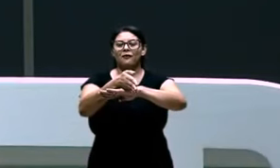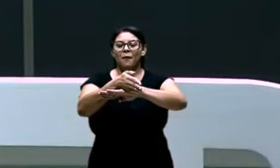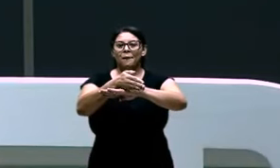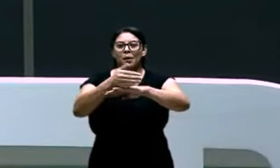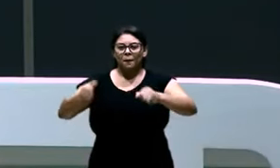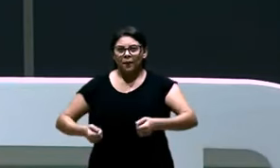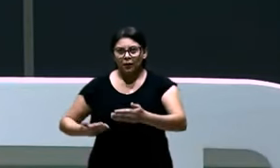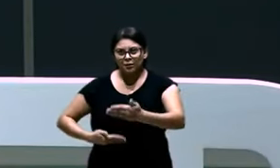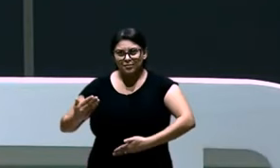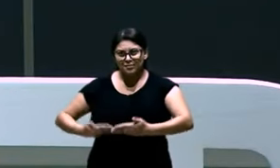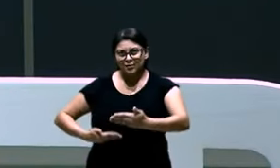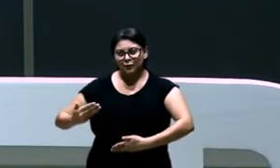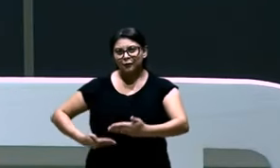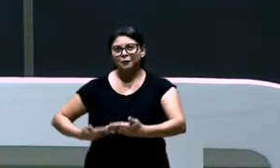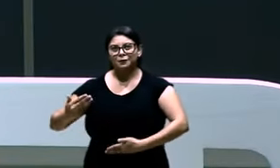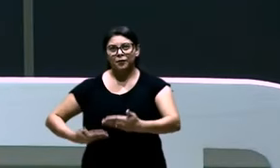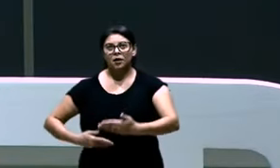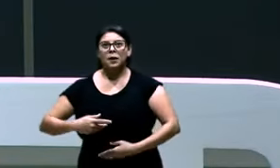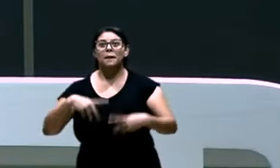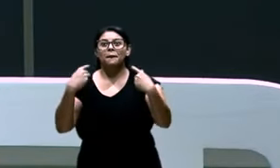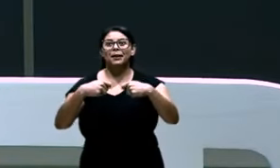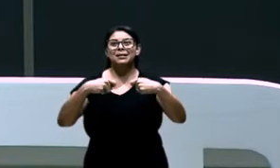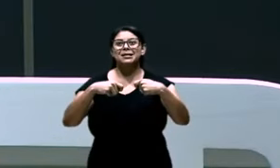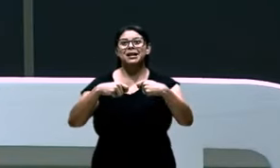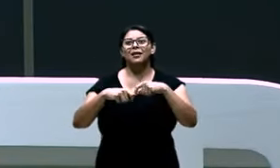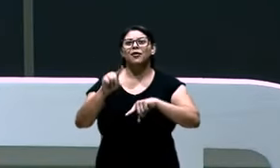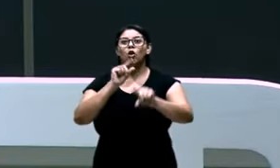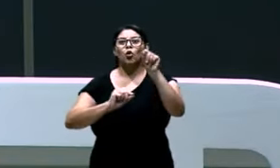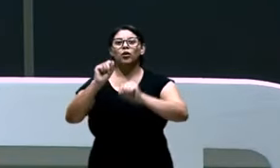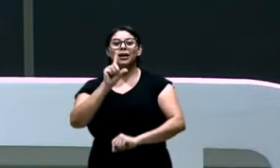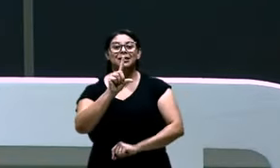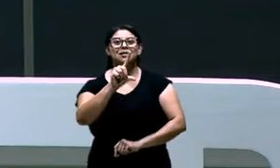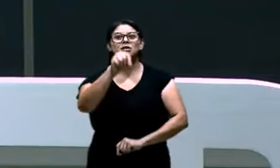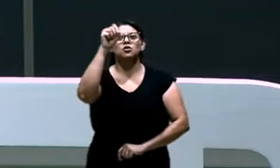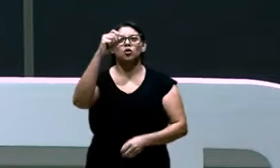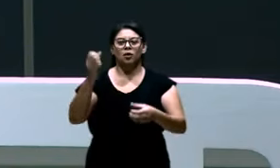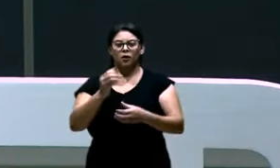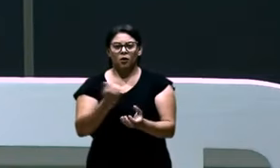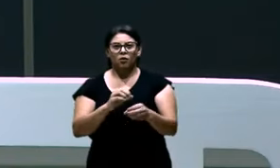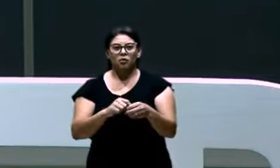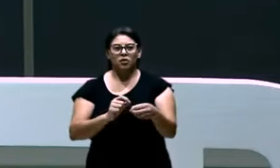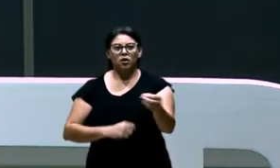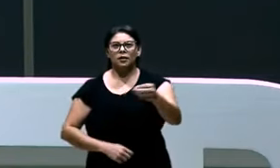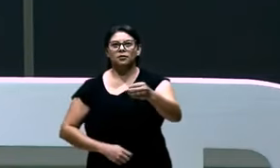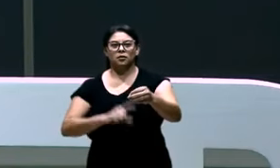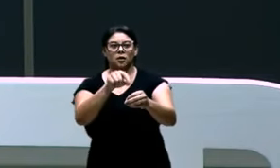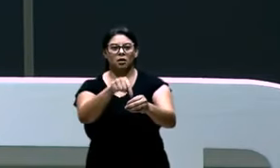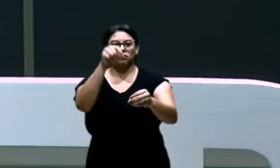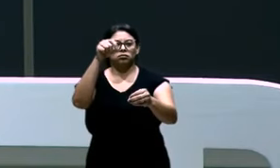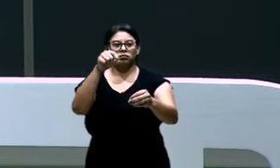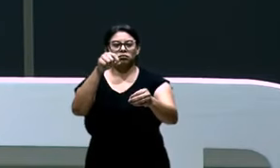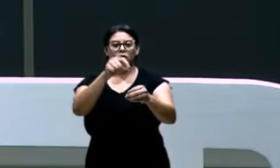como sorteio. E o que é o sorteio? Eles levantavam um número aleatório e com a franja eles subiam e eles começavam